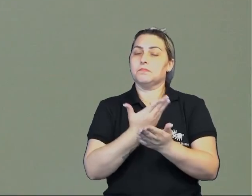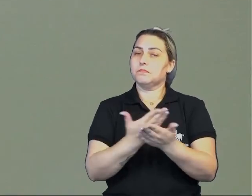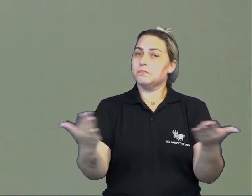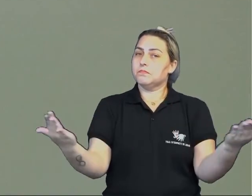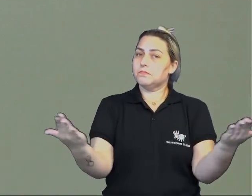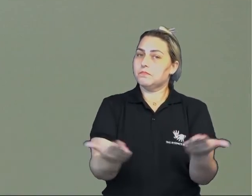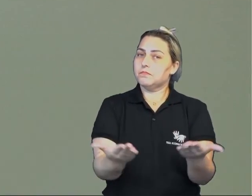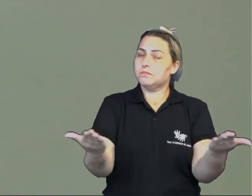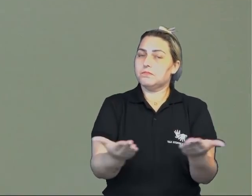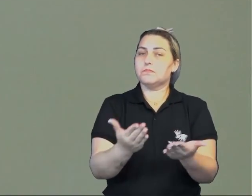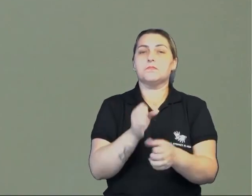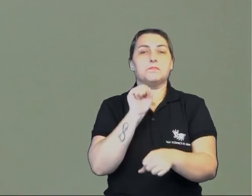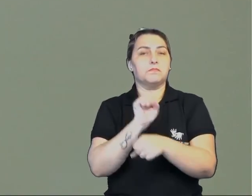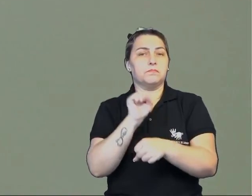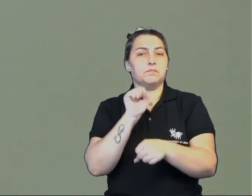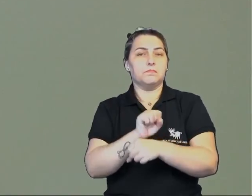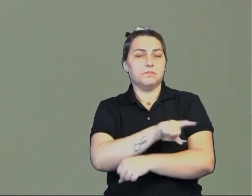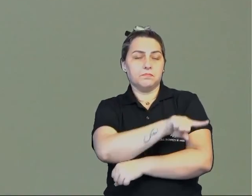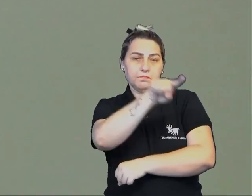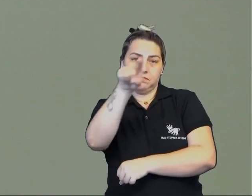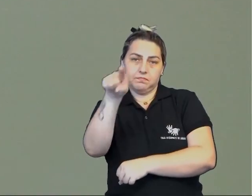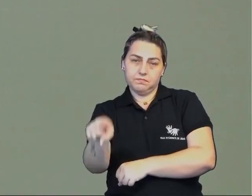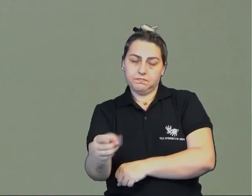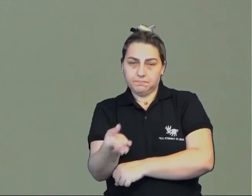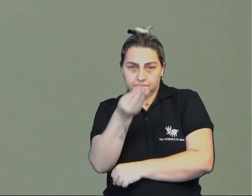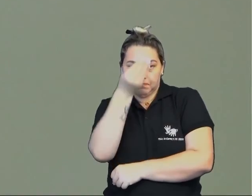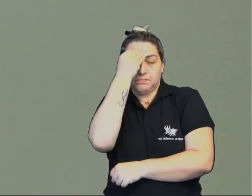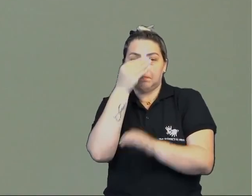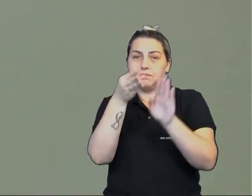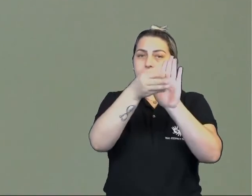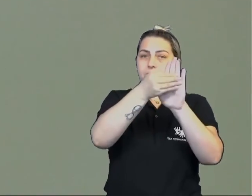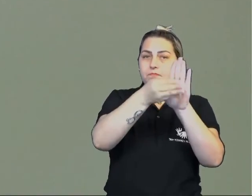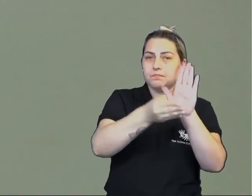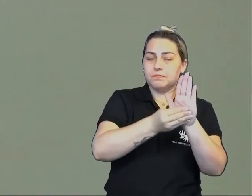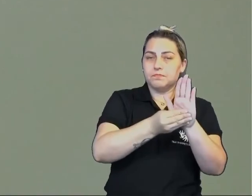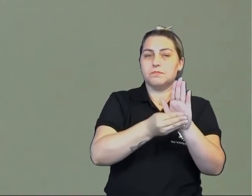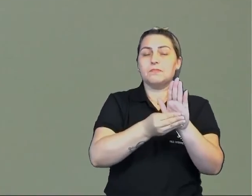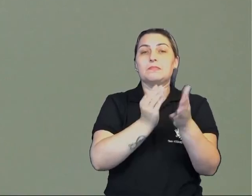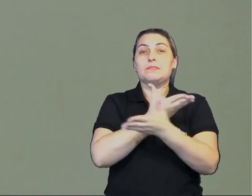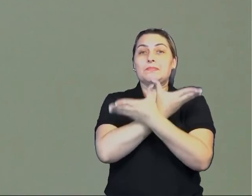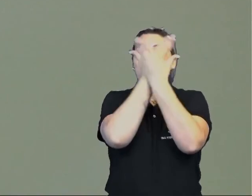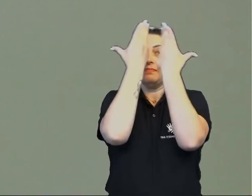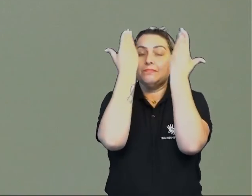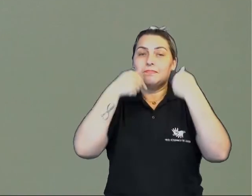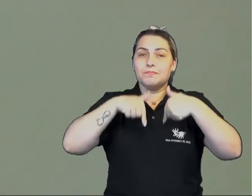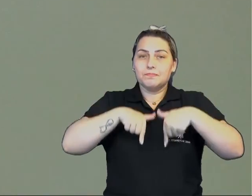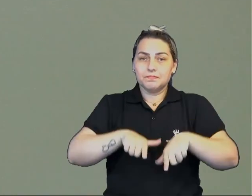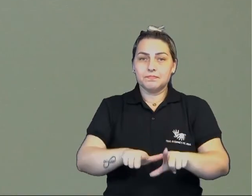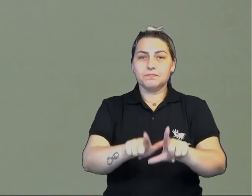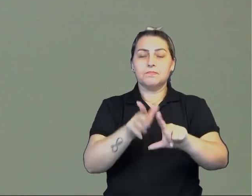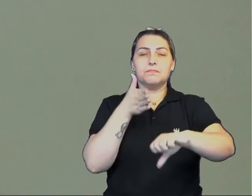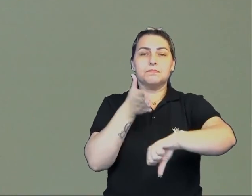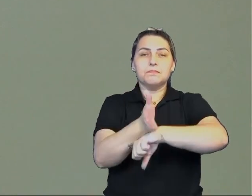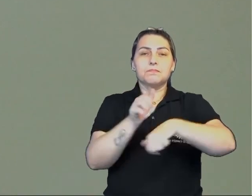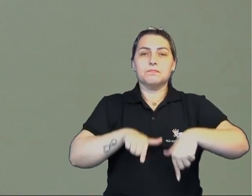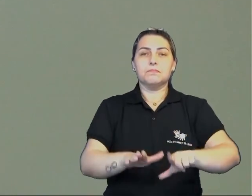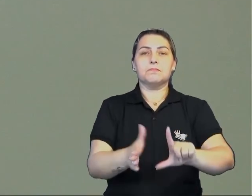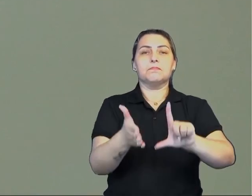aula de hoje. Espero que todos tenham fixado o conteúdo. Não esqueça de acessar